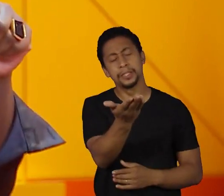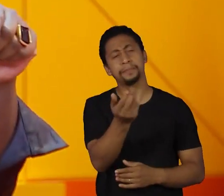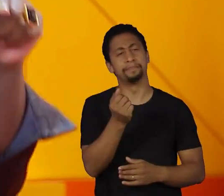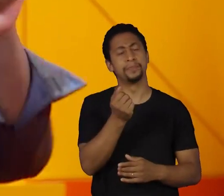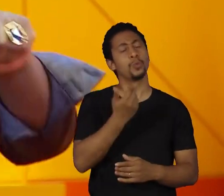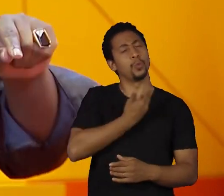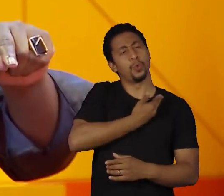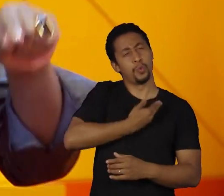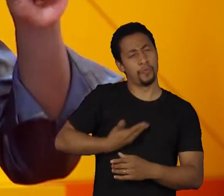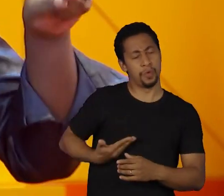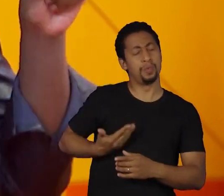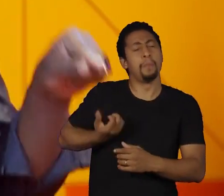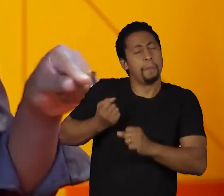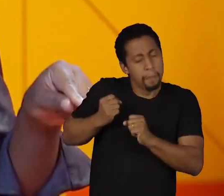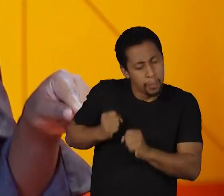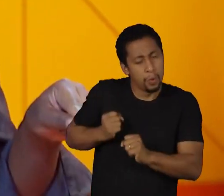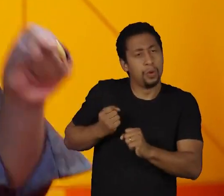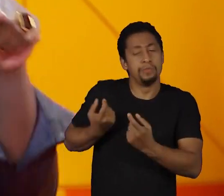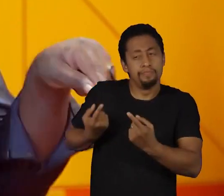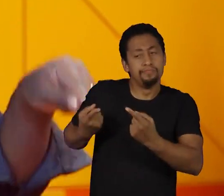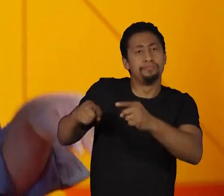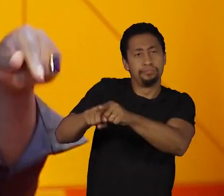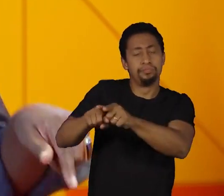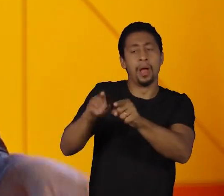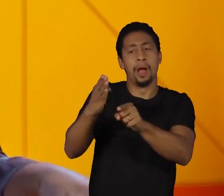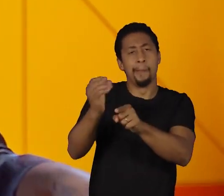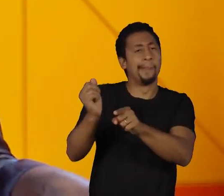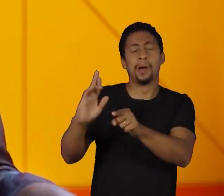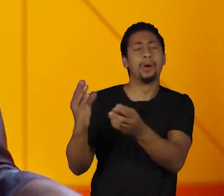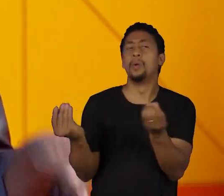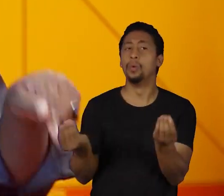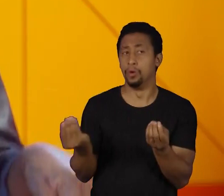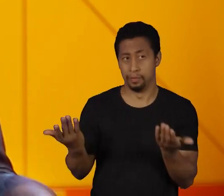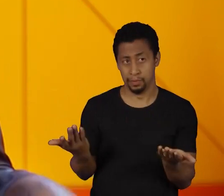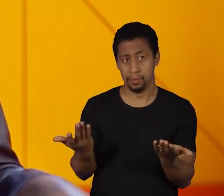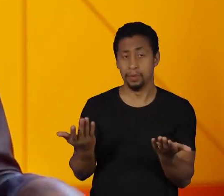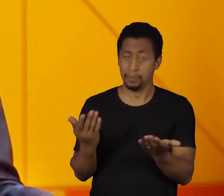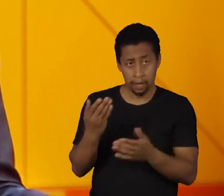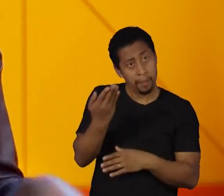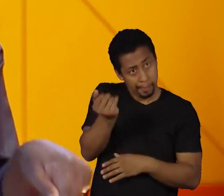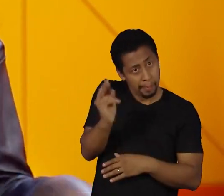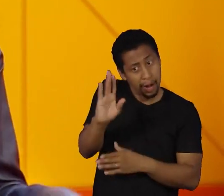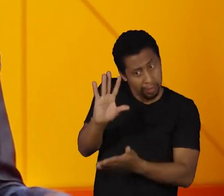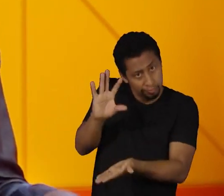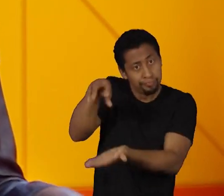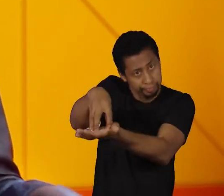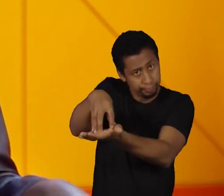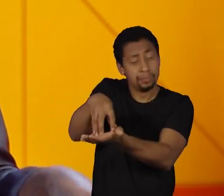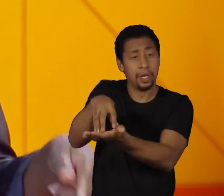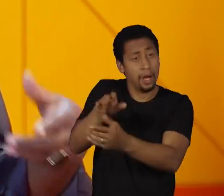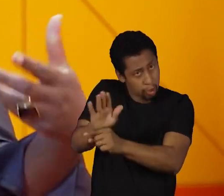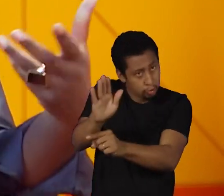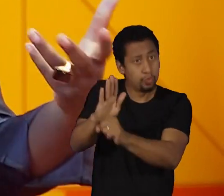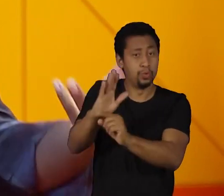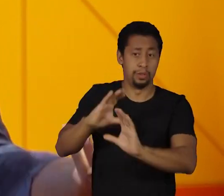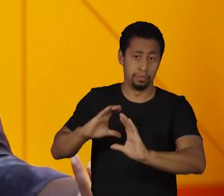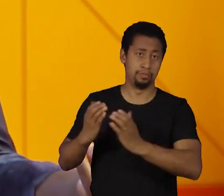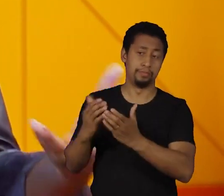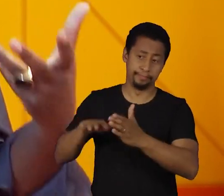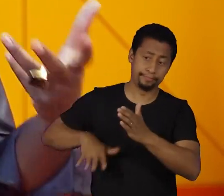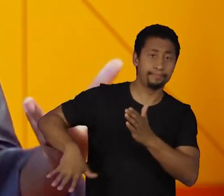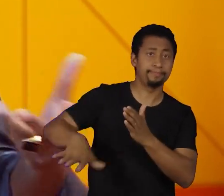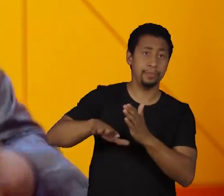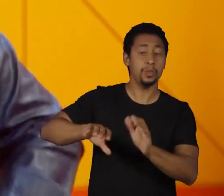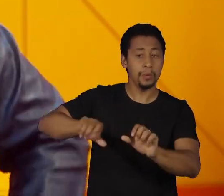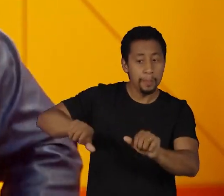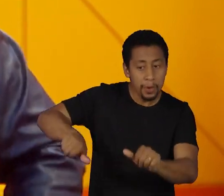poder público pode se aliar ao bar, porque a gente já entende que ele é uma instituição presente na comunidade, para